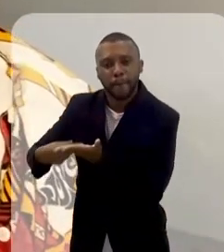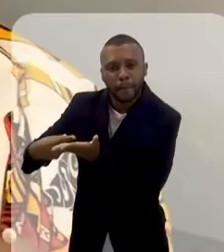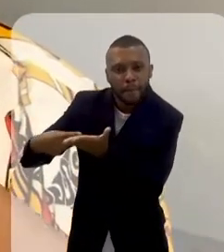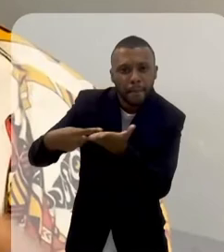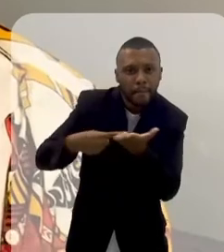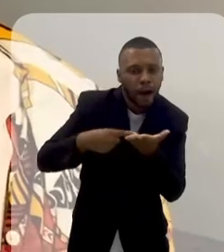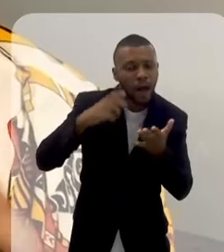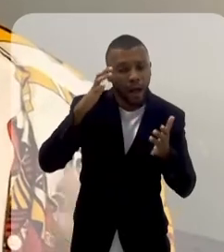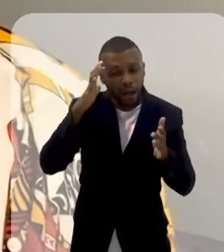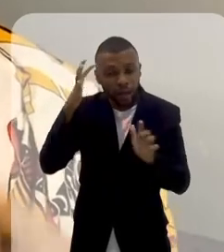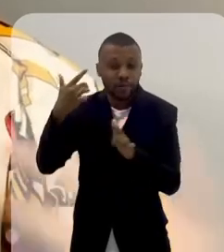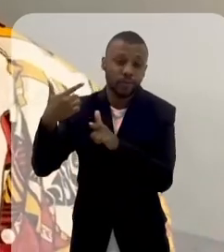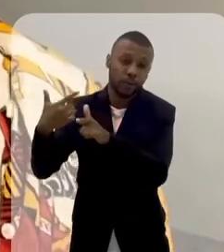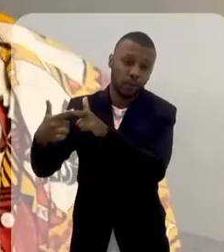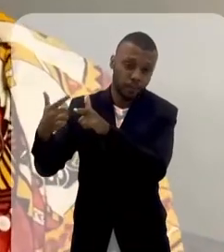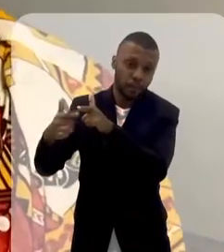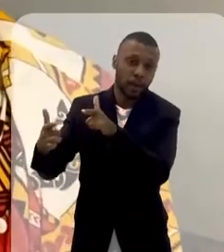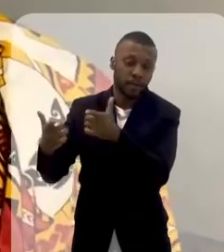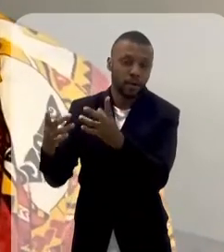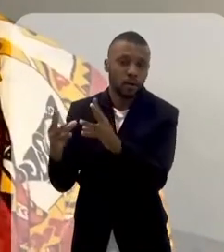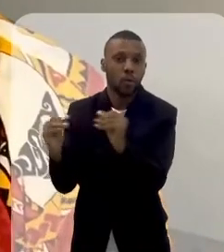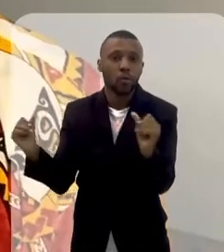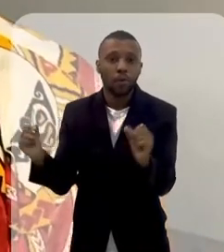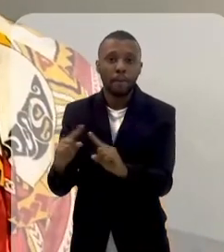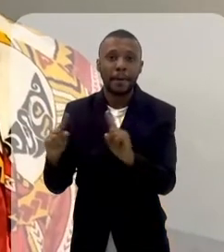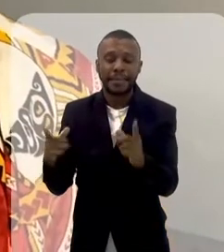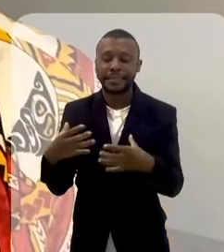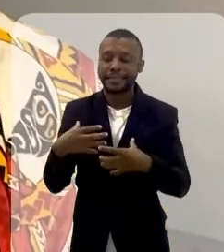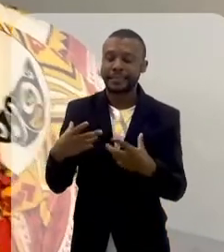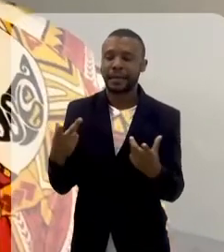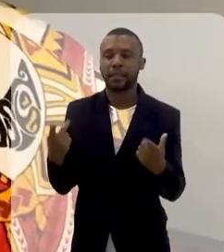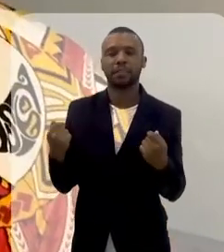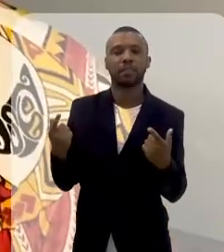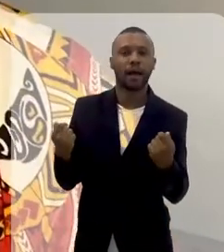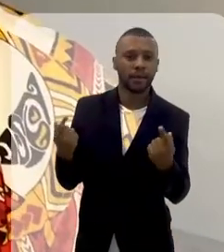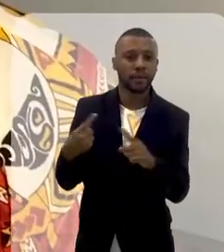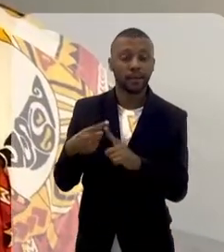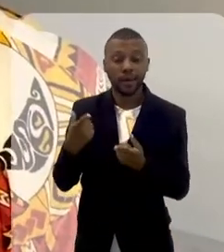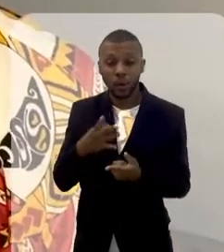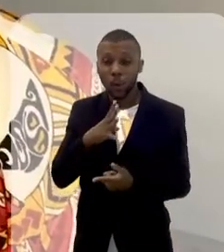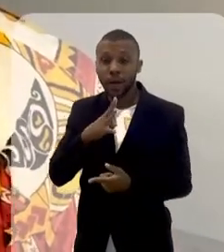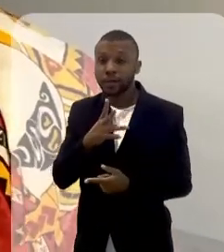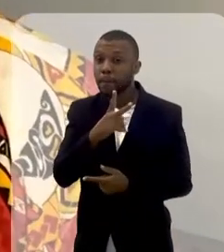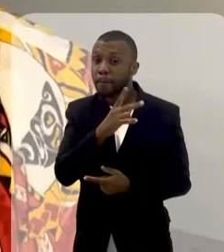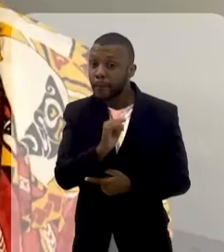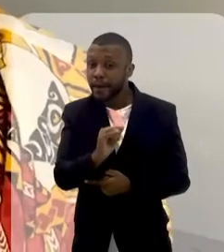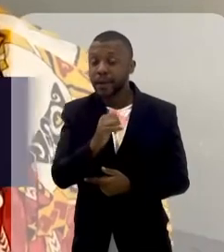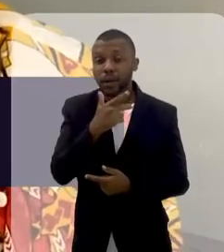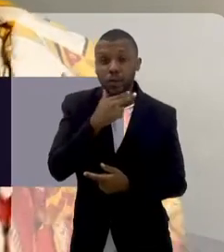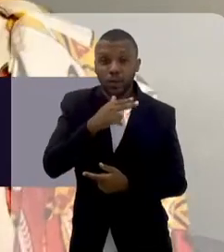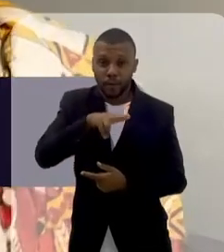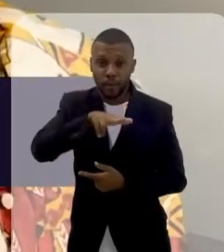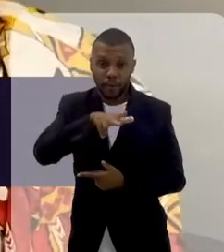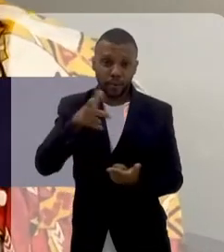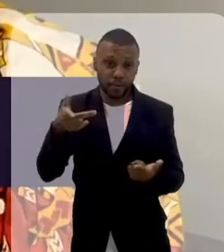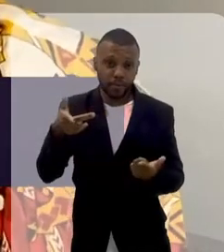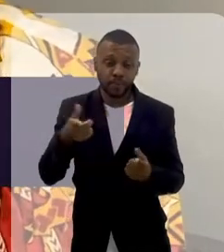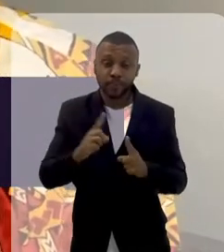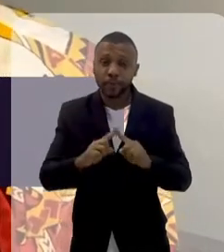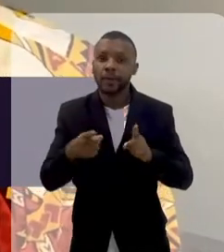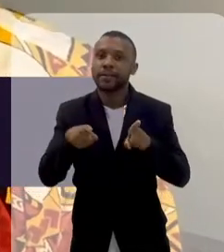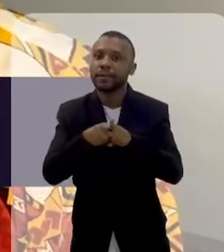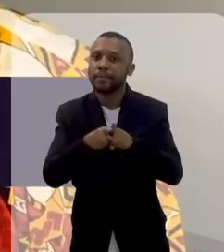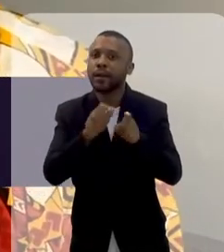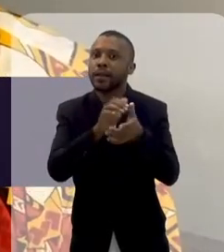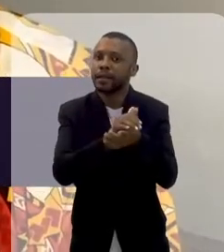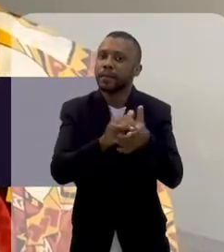reconciliaram, eles, né, resolveram o que eles tinham para resolver. Só que aí a gente fica sem nada, porque aí ela conhece o pai do meu irmão, que eu também chamo de